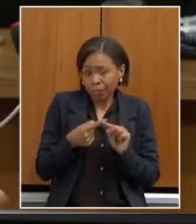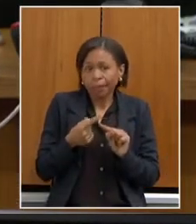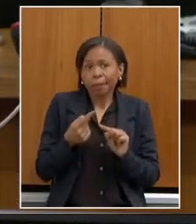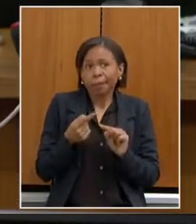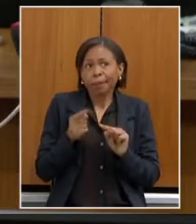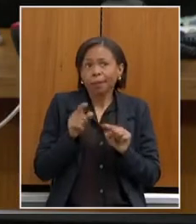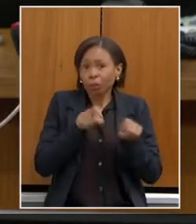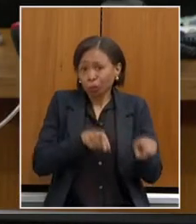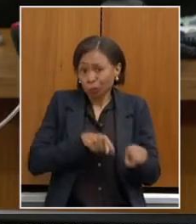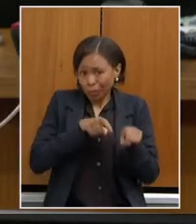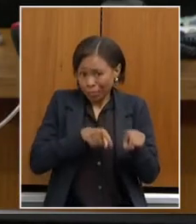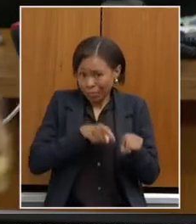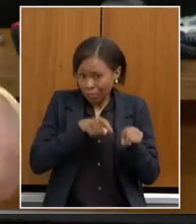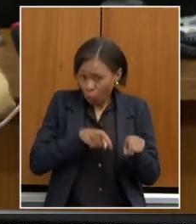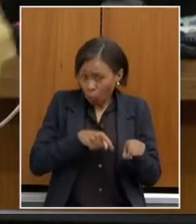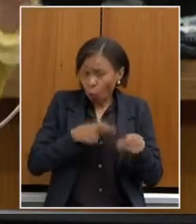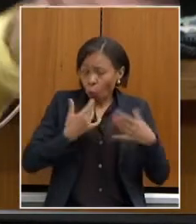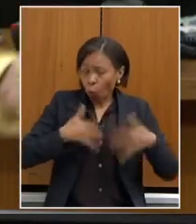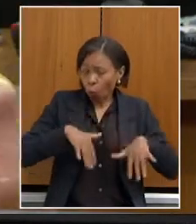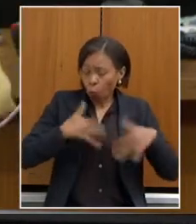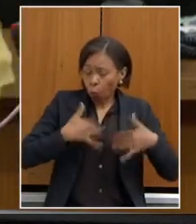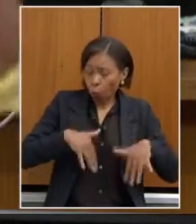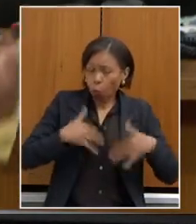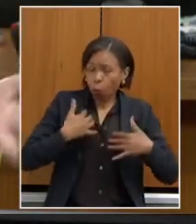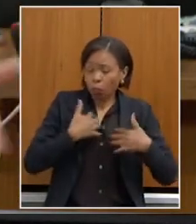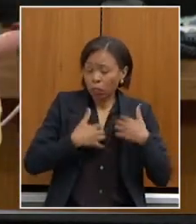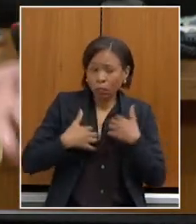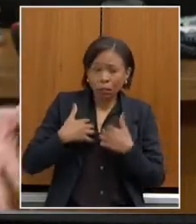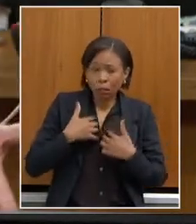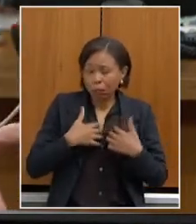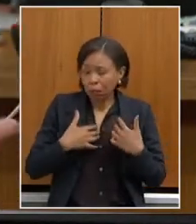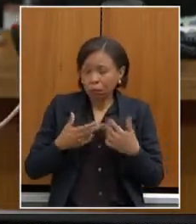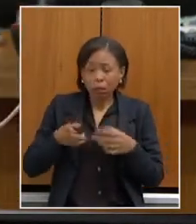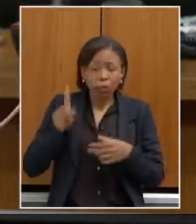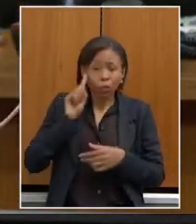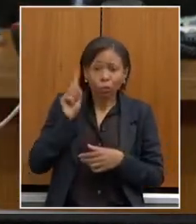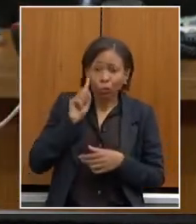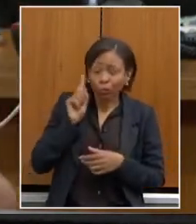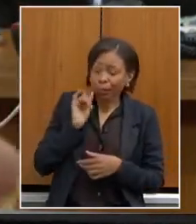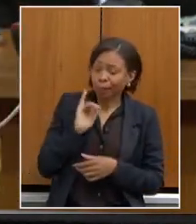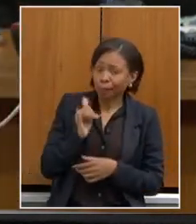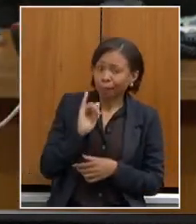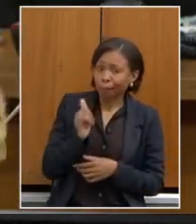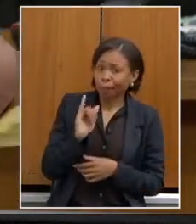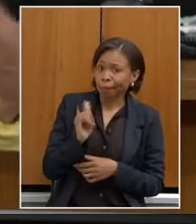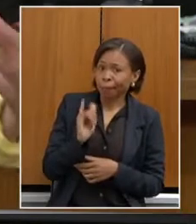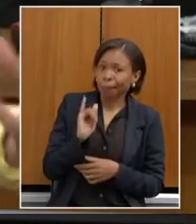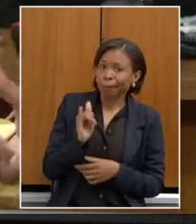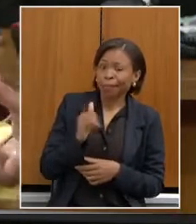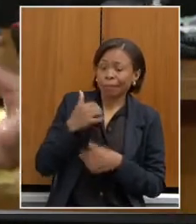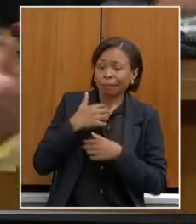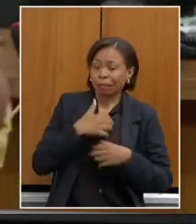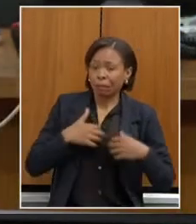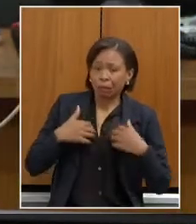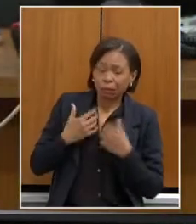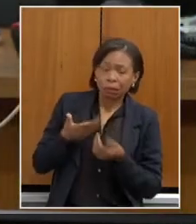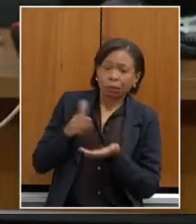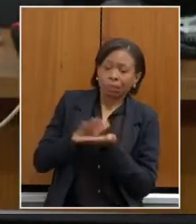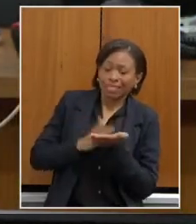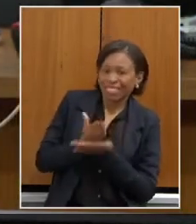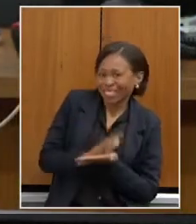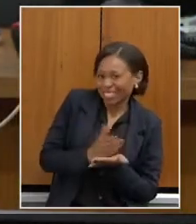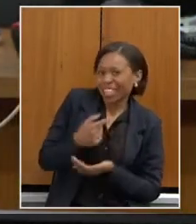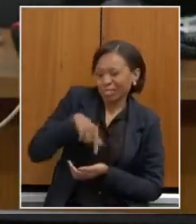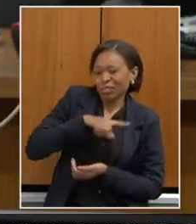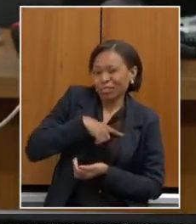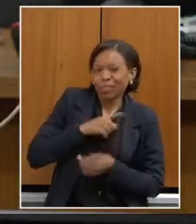no interior e te incomodando constantemente quase que diariamente incomodando mas sendo atendido na medida do